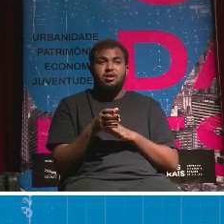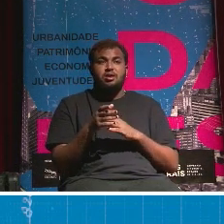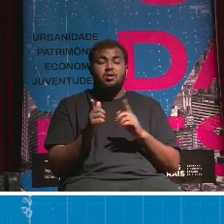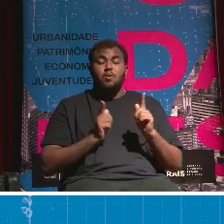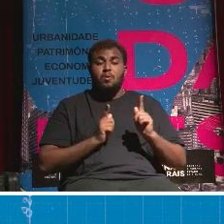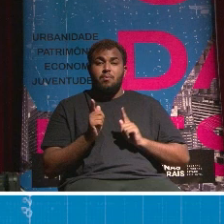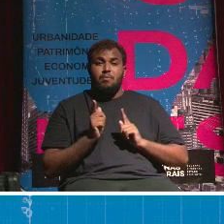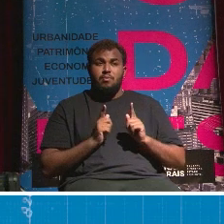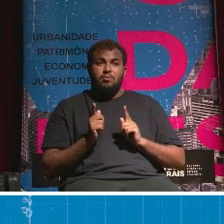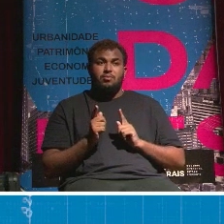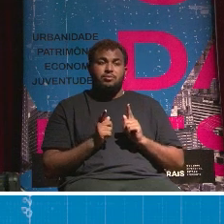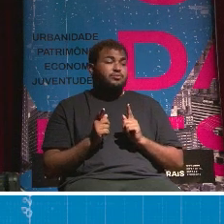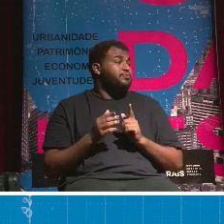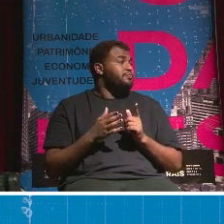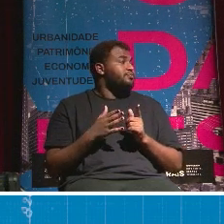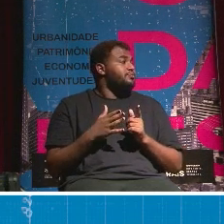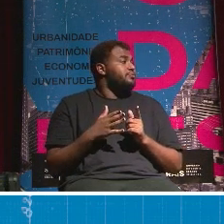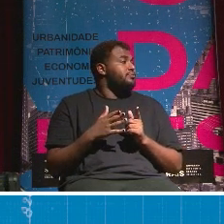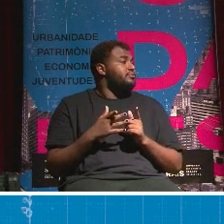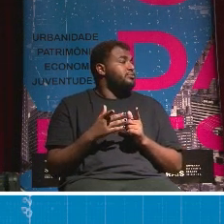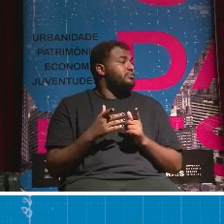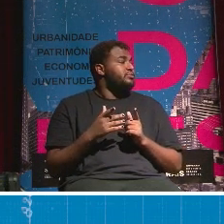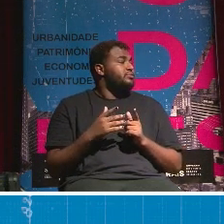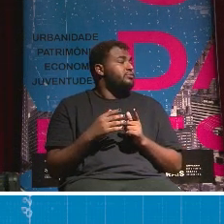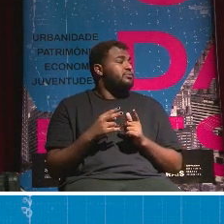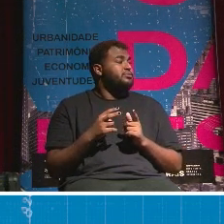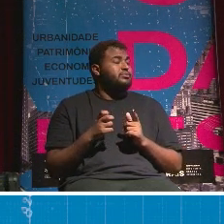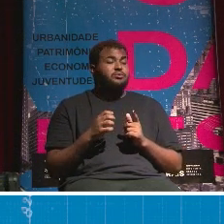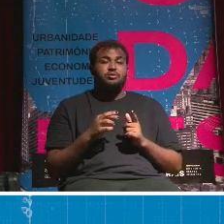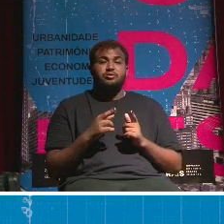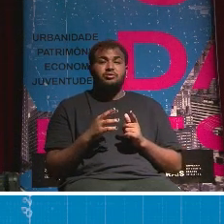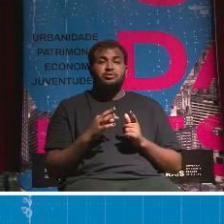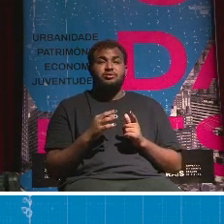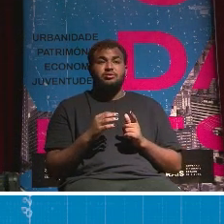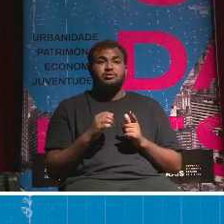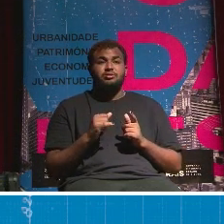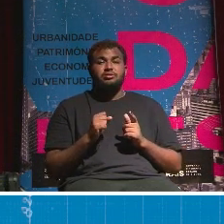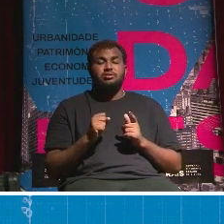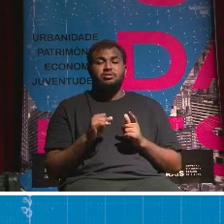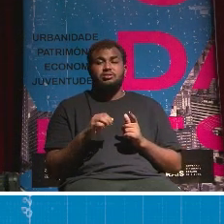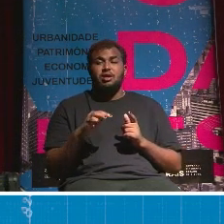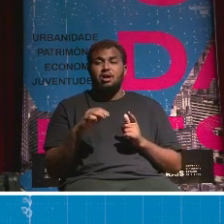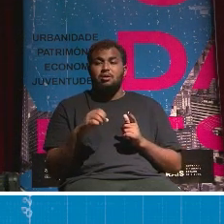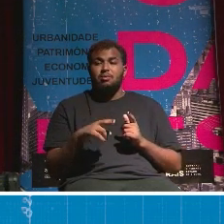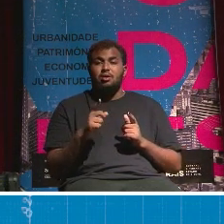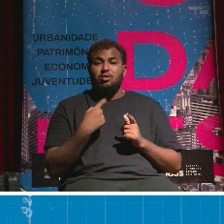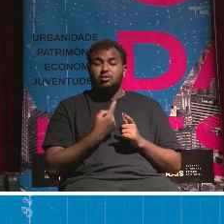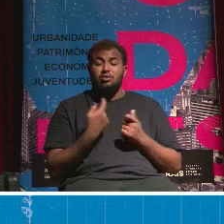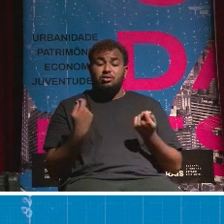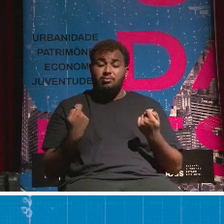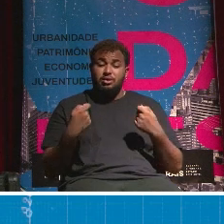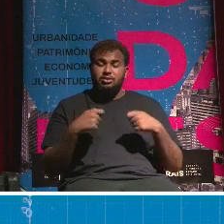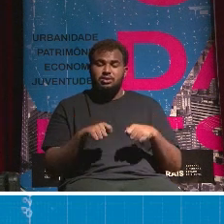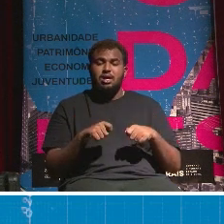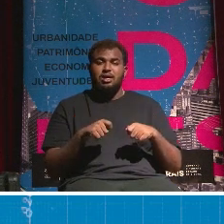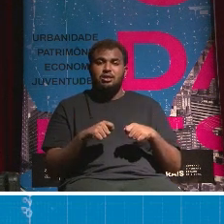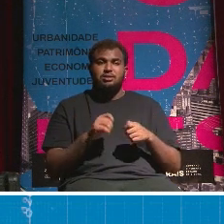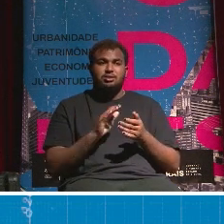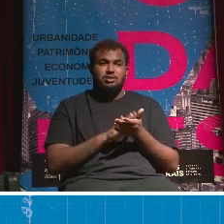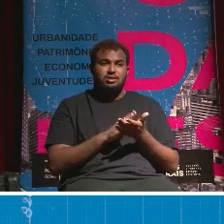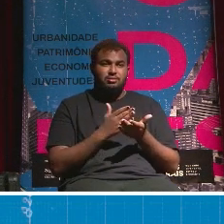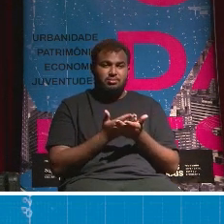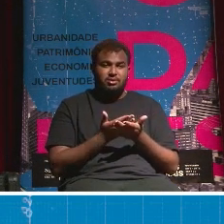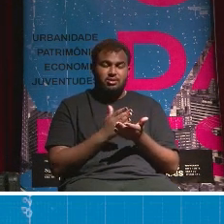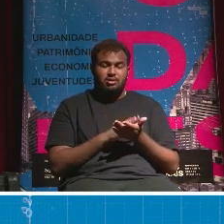Economia em 1978, que foi o Herbert Simon, que já falava, olha, nossa capacidade de interpretar as